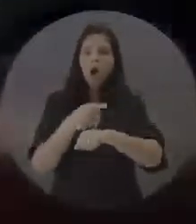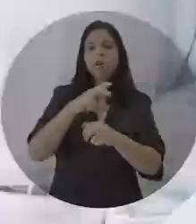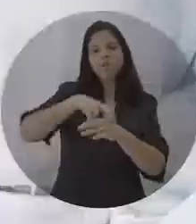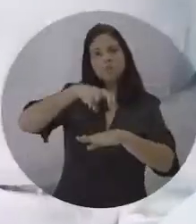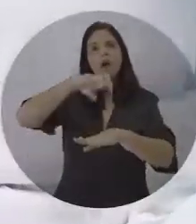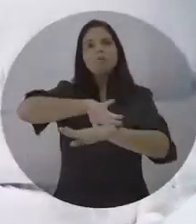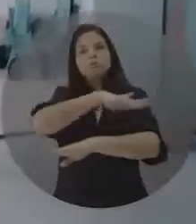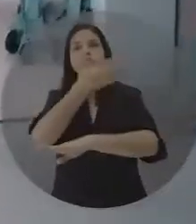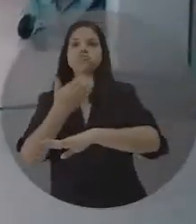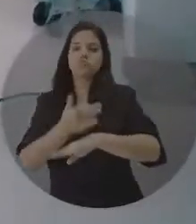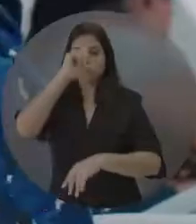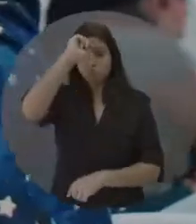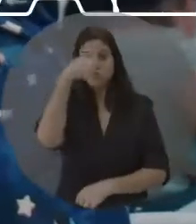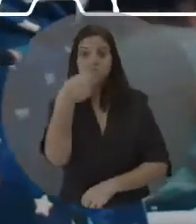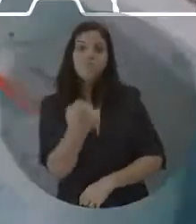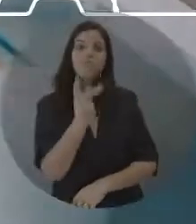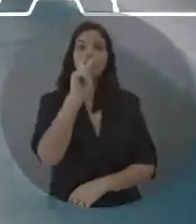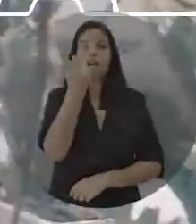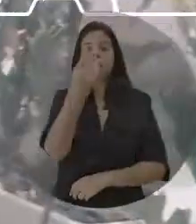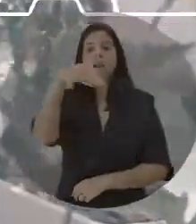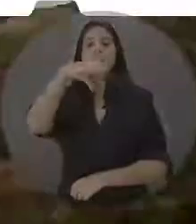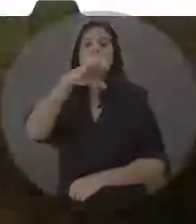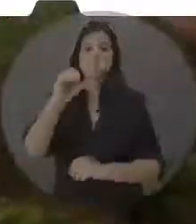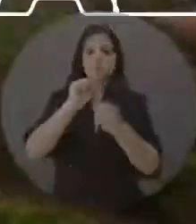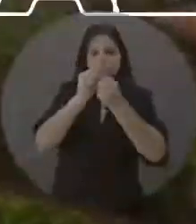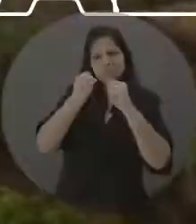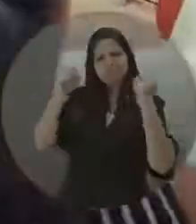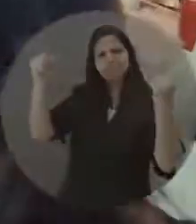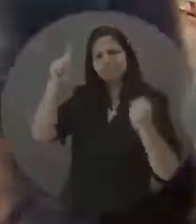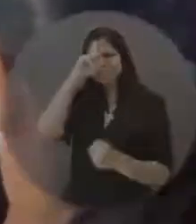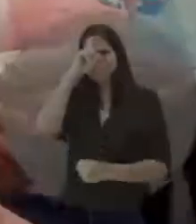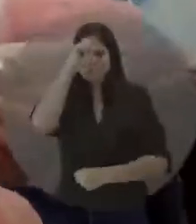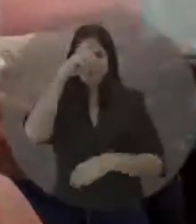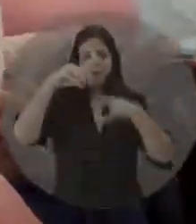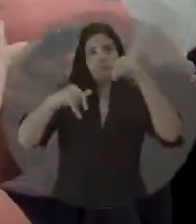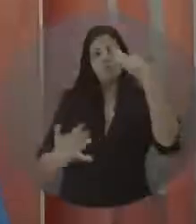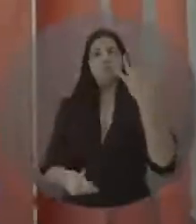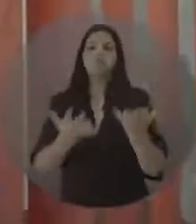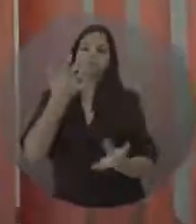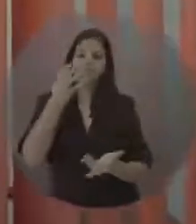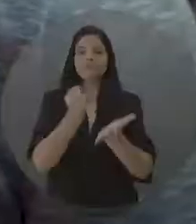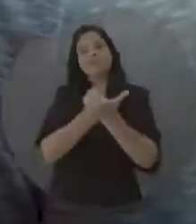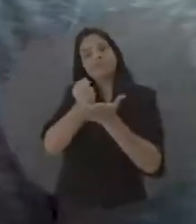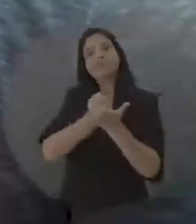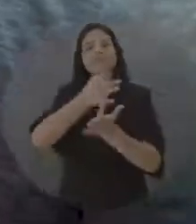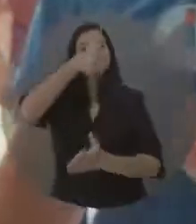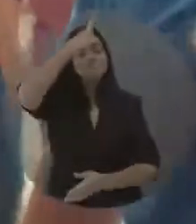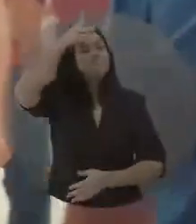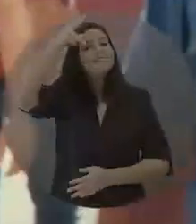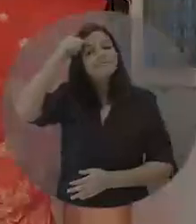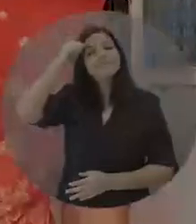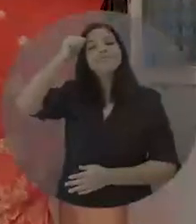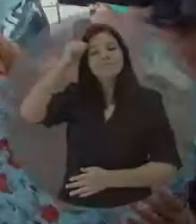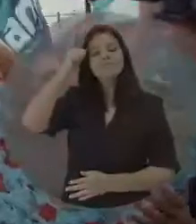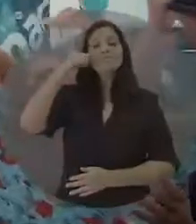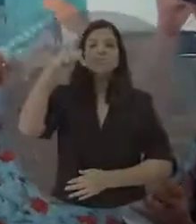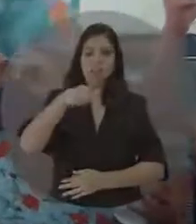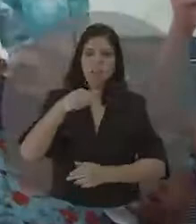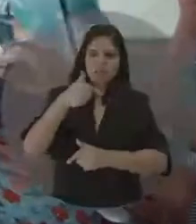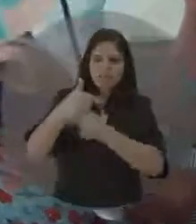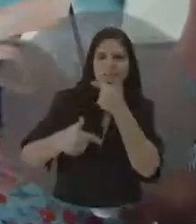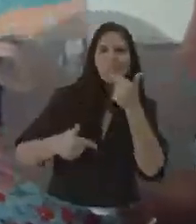estendida. Eu tirei meu chapéu pro HMC, o maior hospital. Sacode a poeira, ralo o Guaraná.